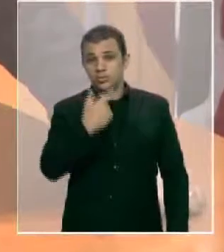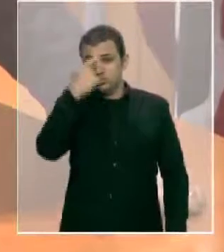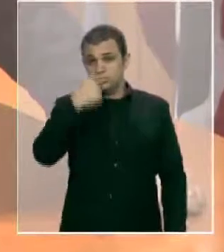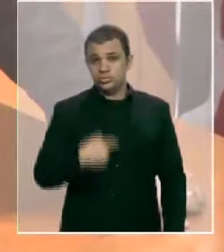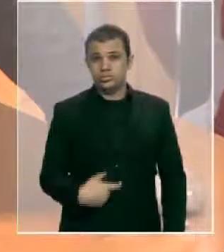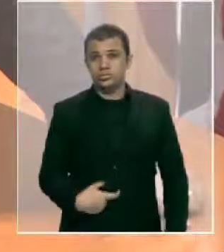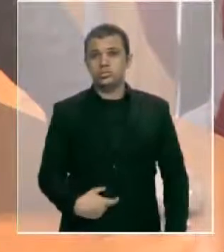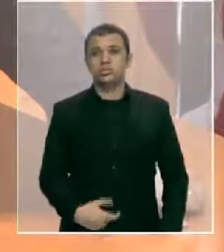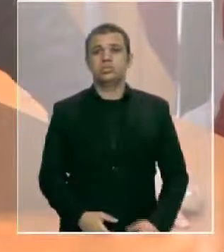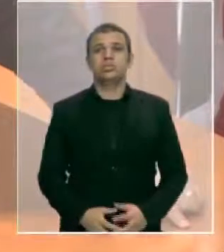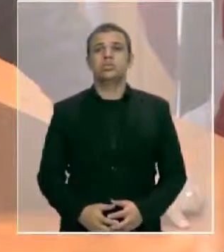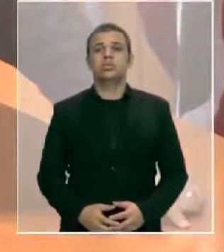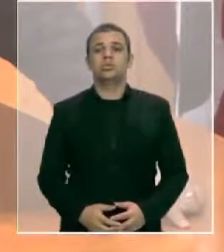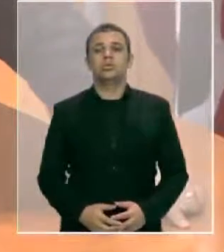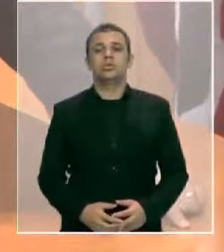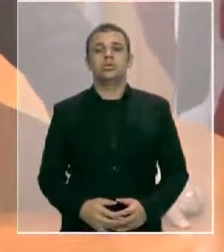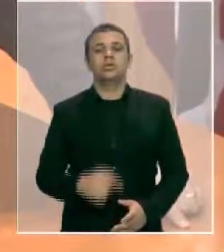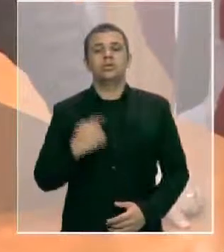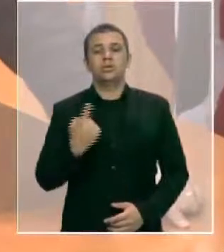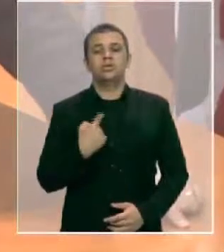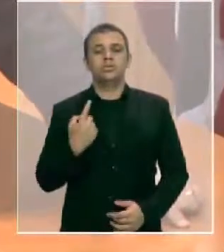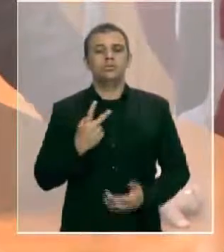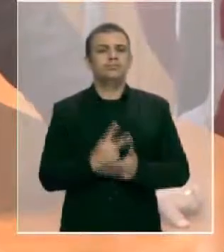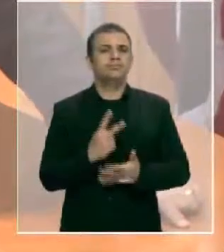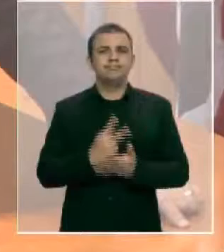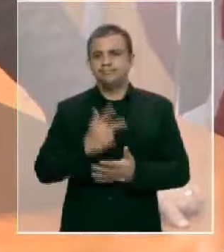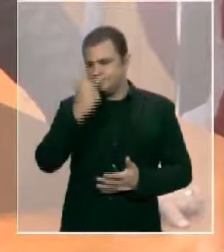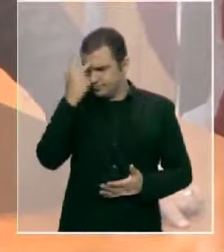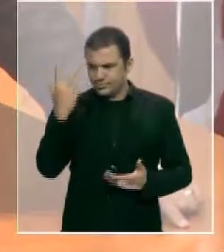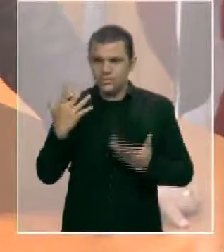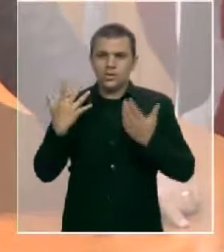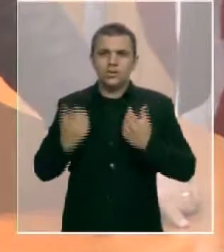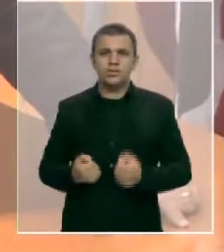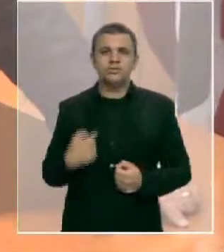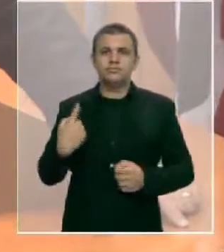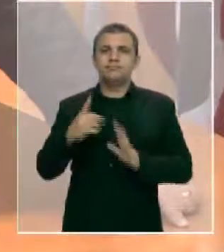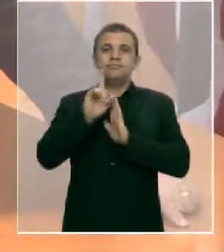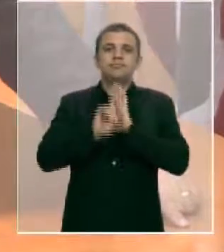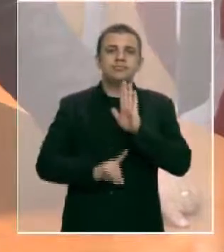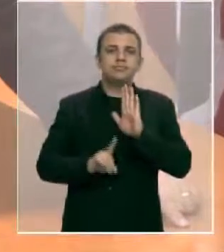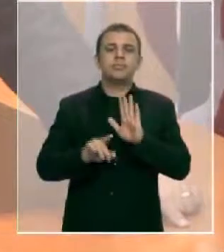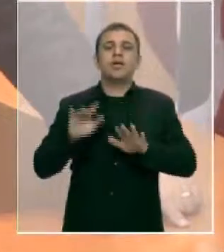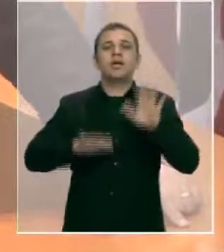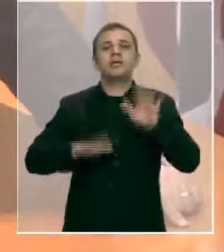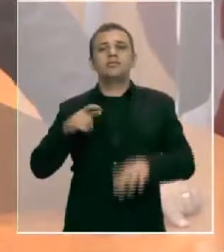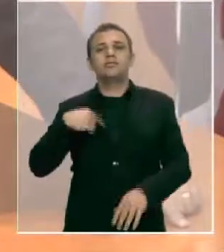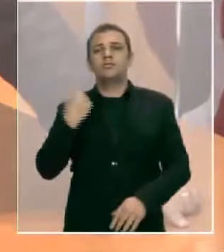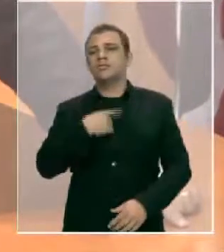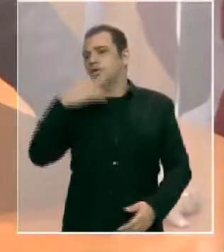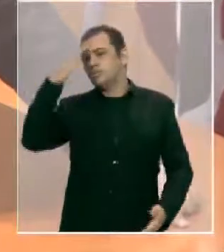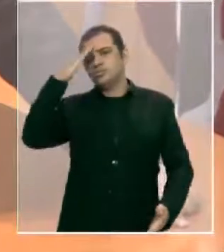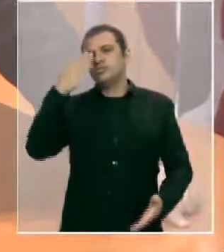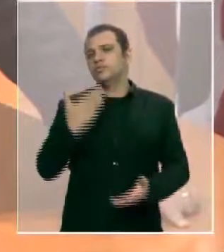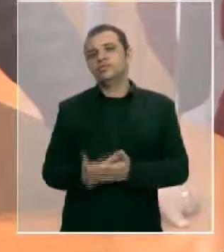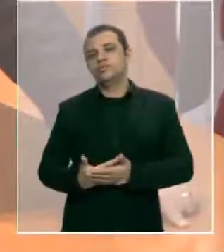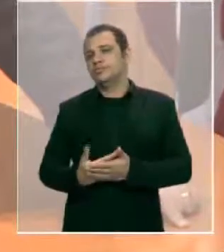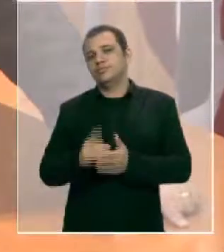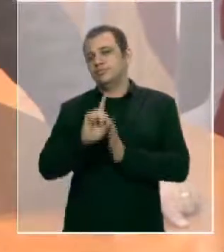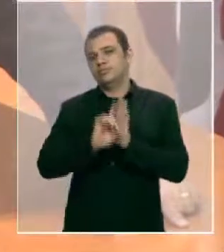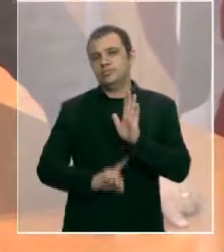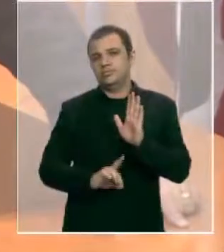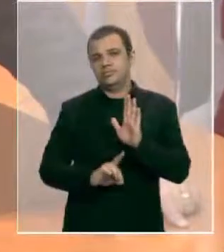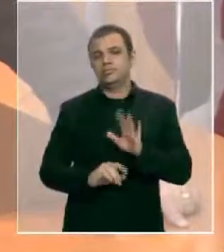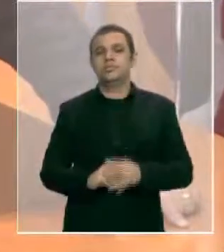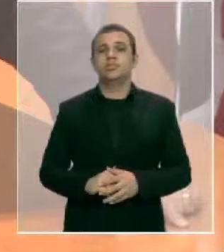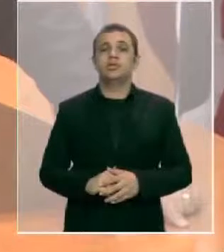cidadãos, devido à negação de direitos, às vezes a gente até deixa de acreditar que tem esses direitos. Deputado, depois